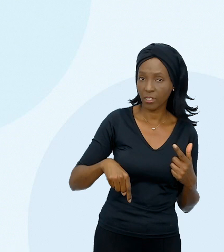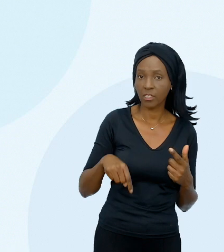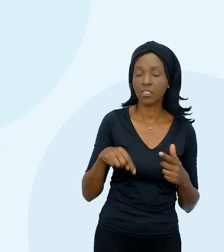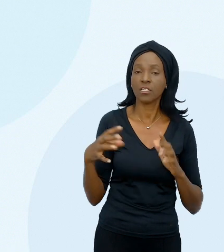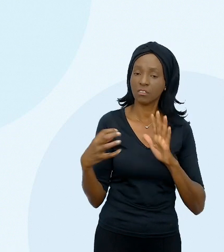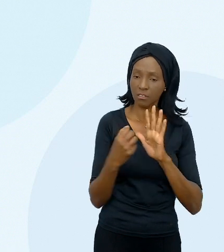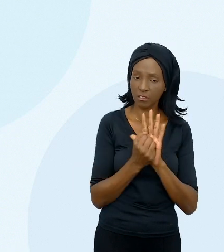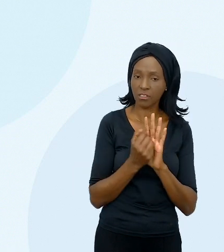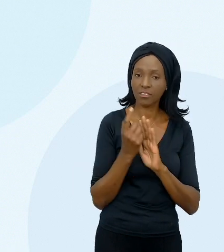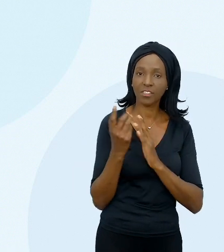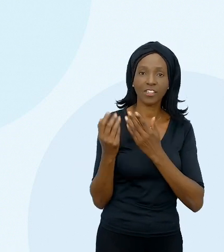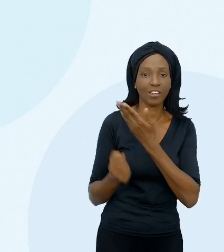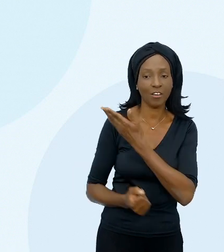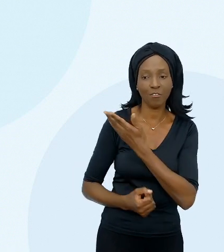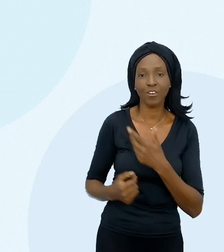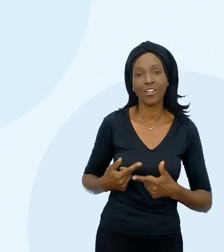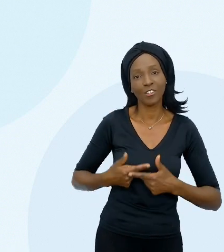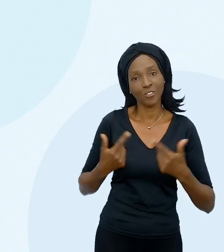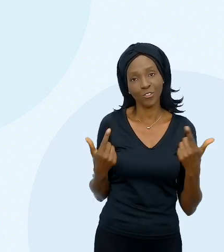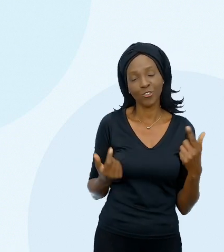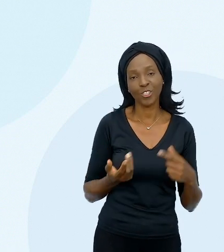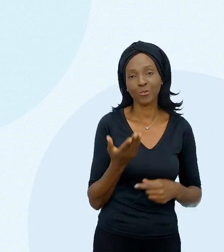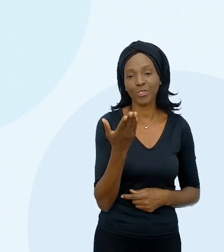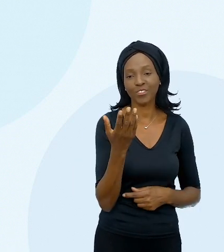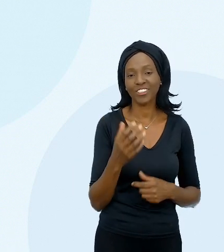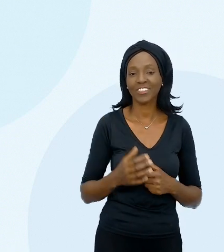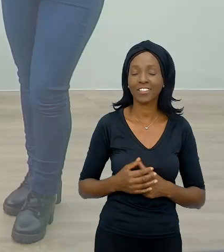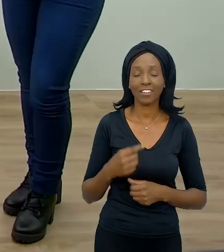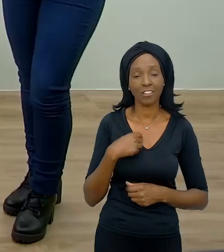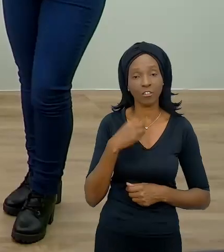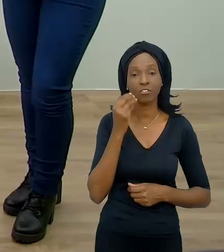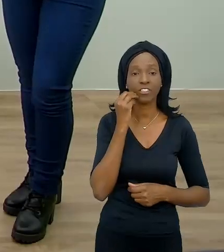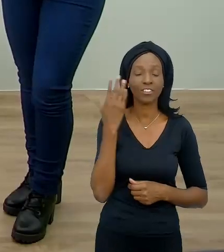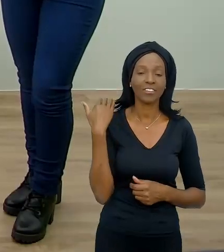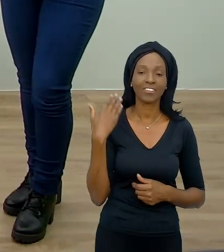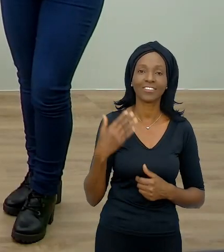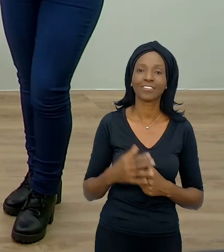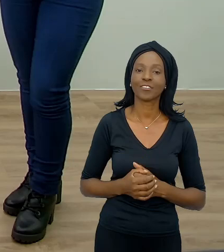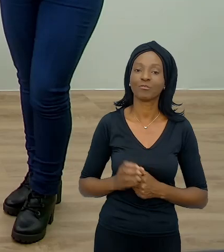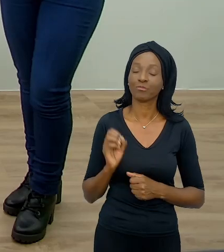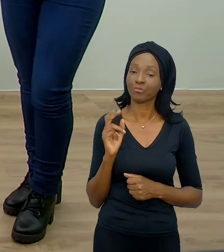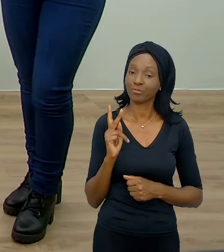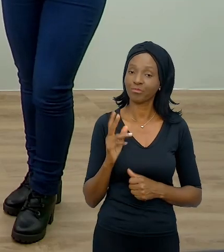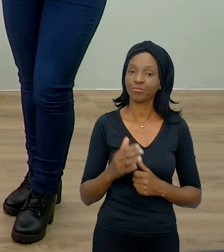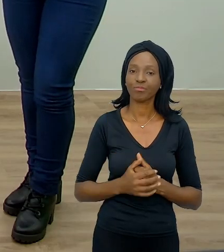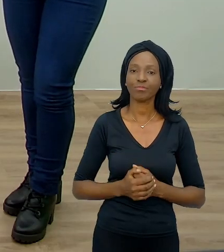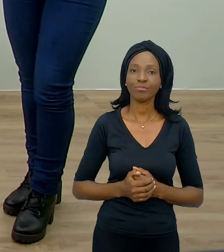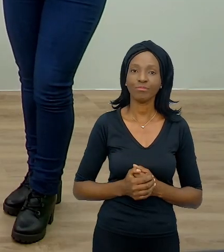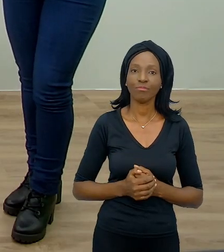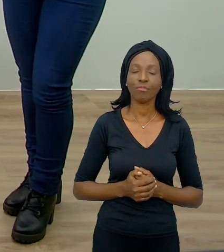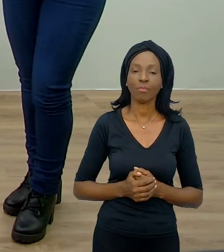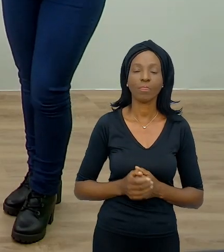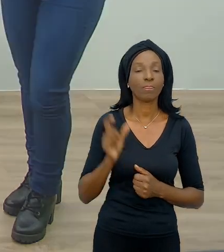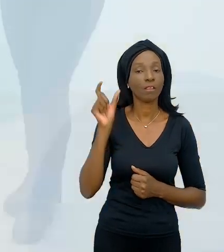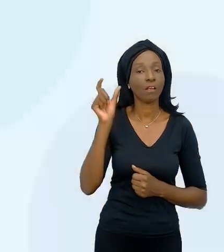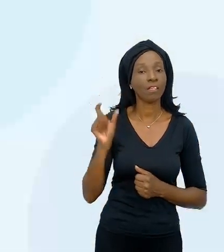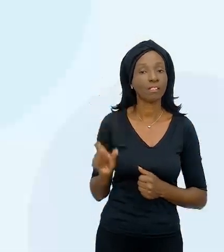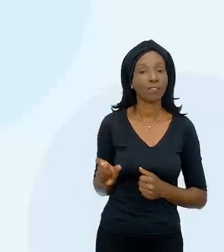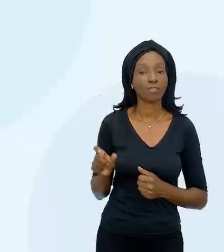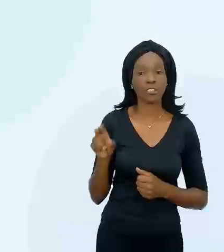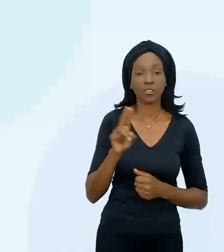boa sorte, né? Uma hora ou outra aí o seu telefone toca, professor. Ok? As referências que